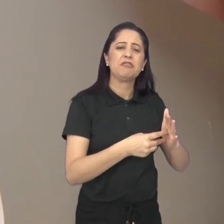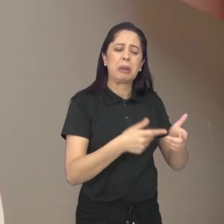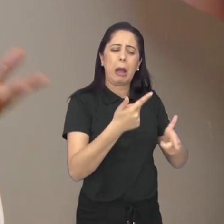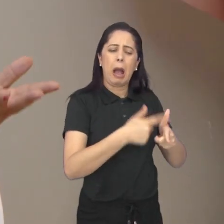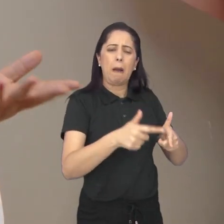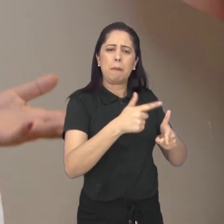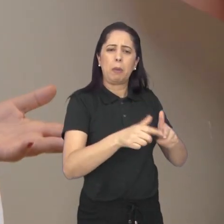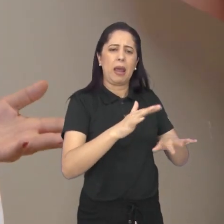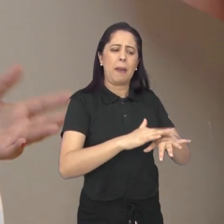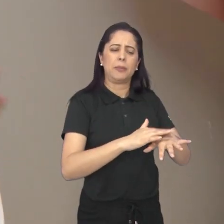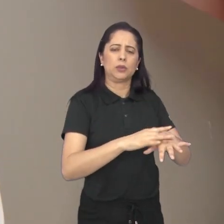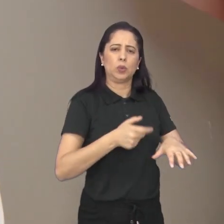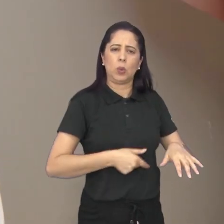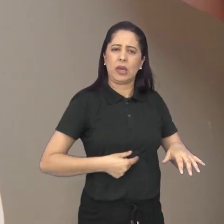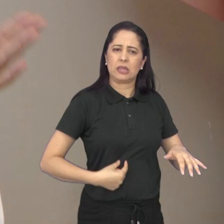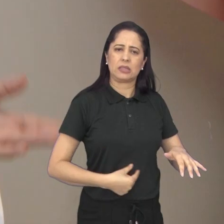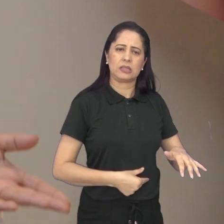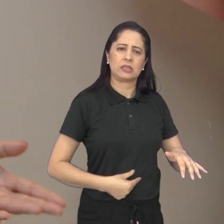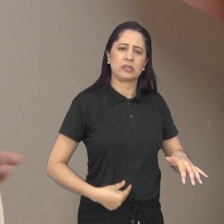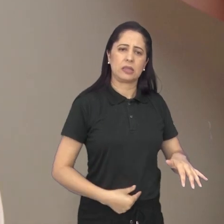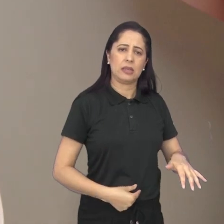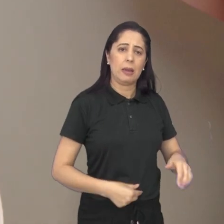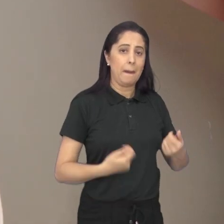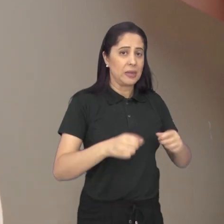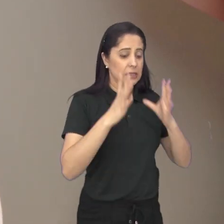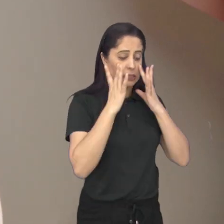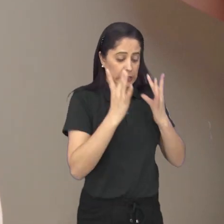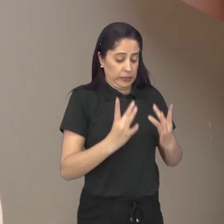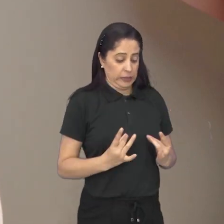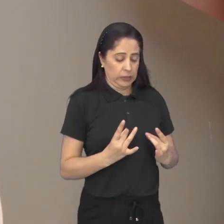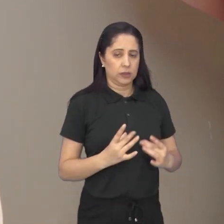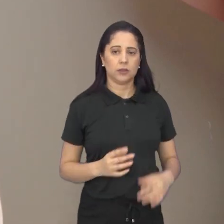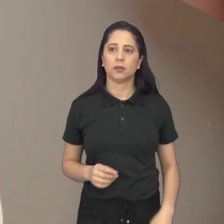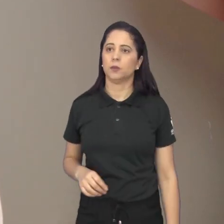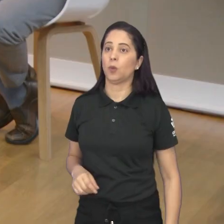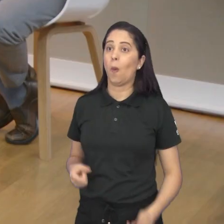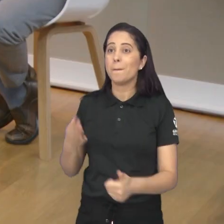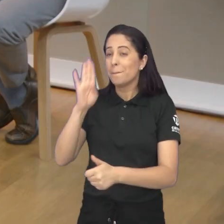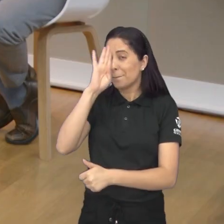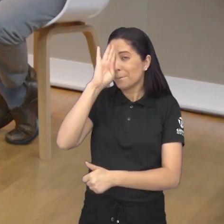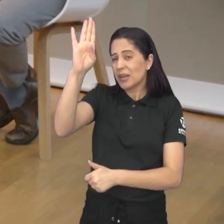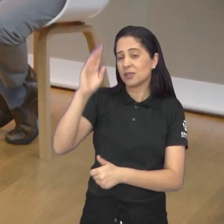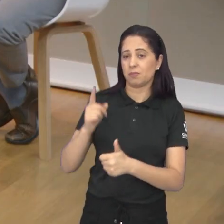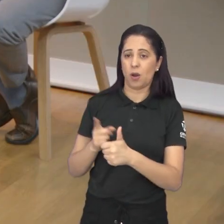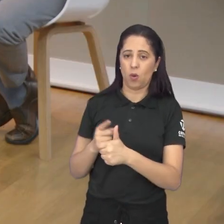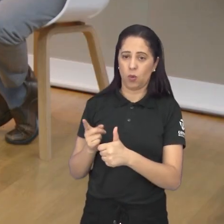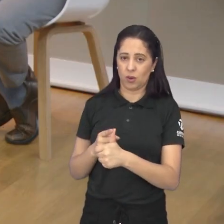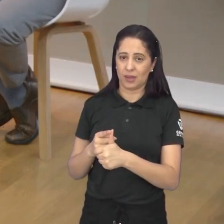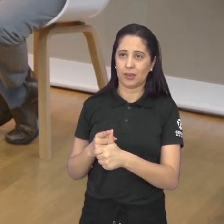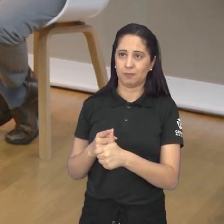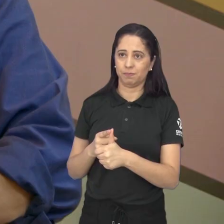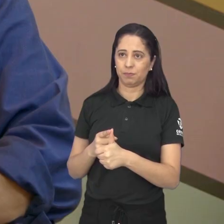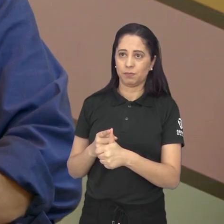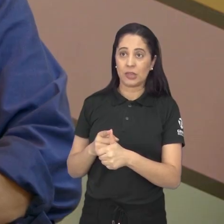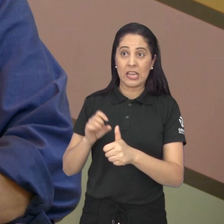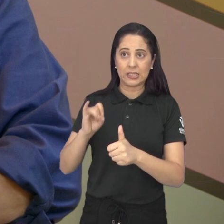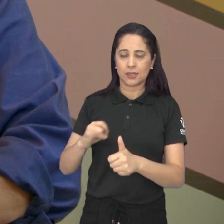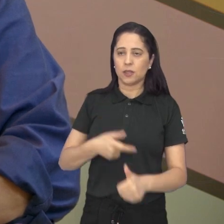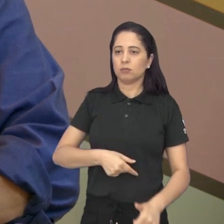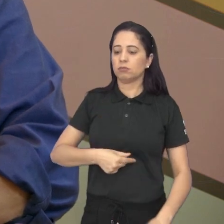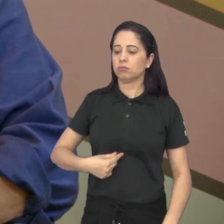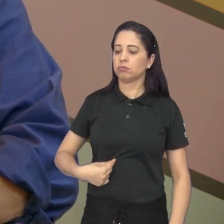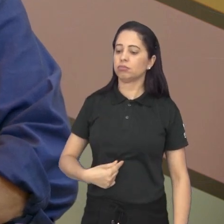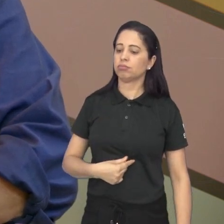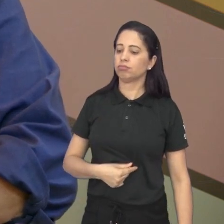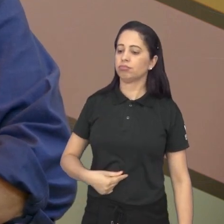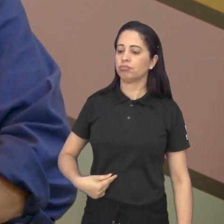algum problema no intestino? Quais são os principais sintomas que as pessoas devem ficar atentas? O principal sintoma é a gente chama de mudança do